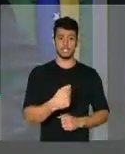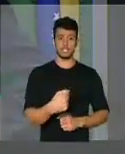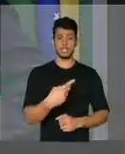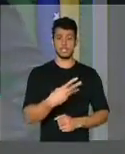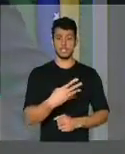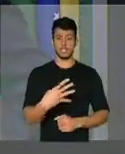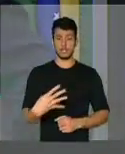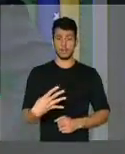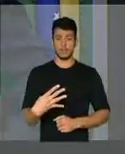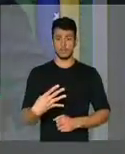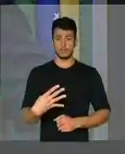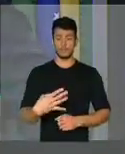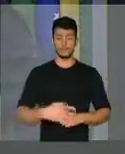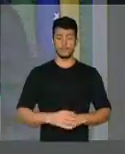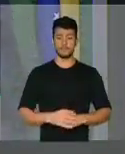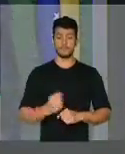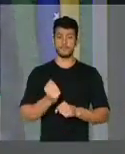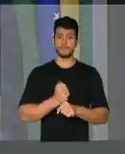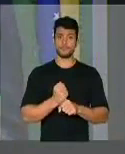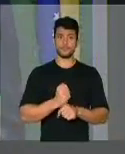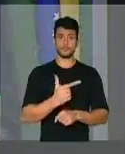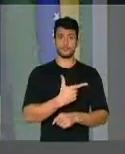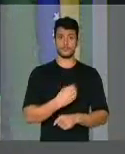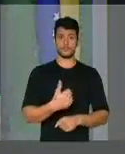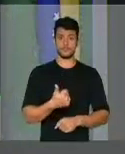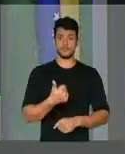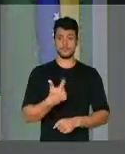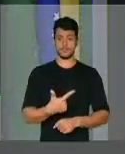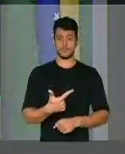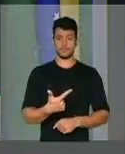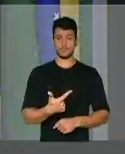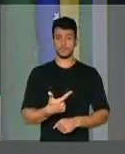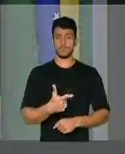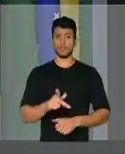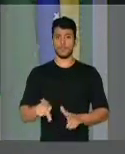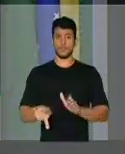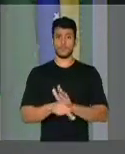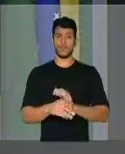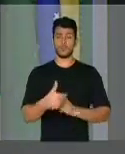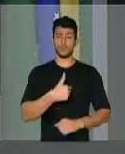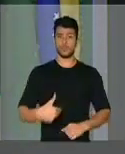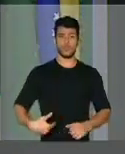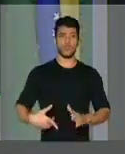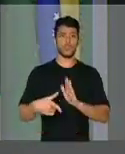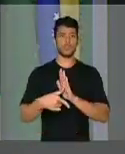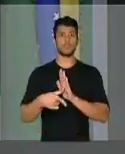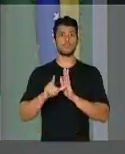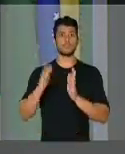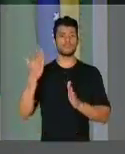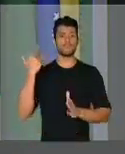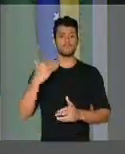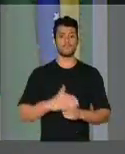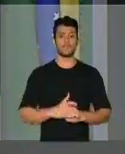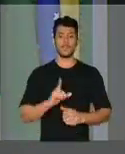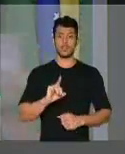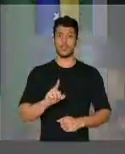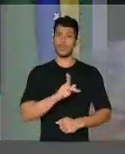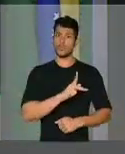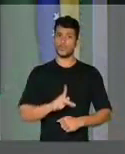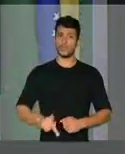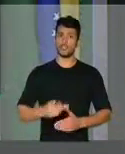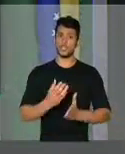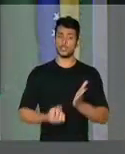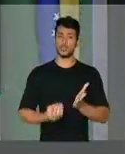3734, de 2012, do governo anterior. O projeto institui o